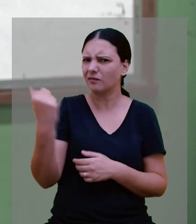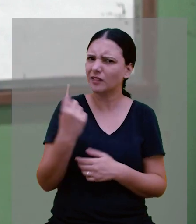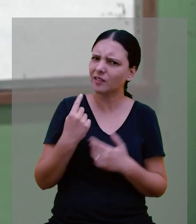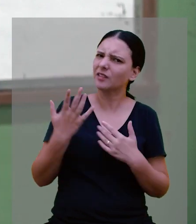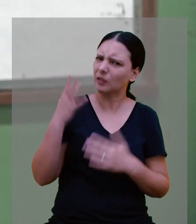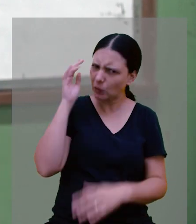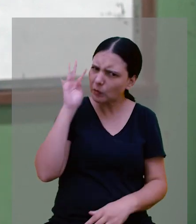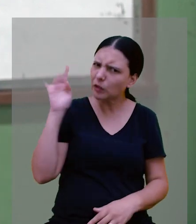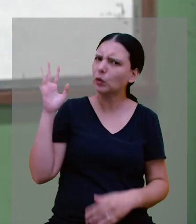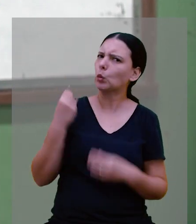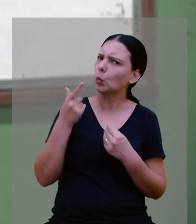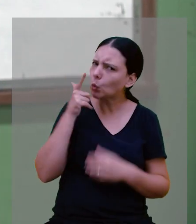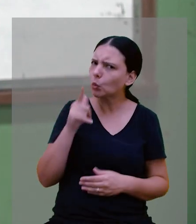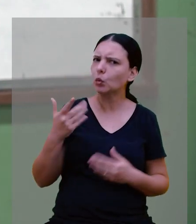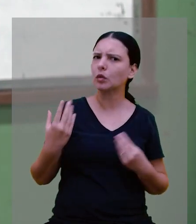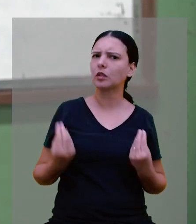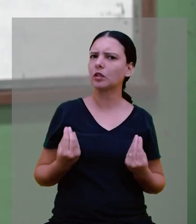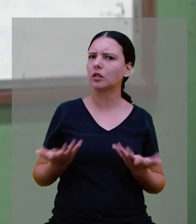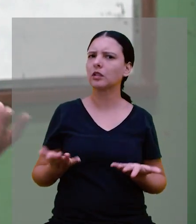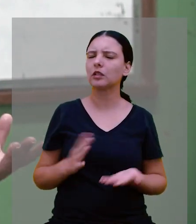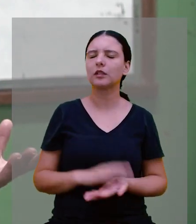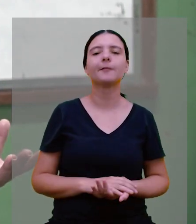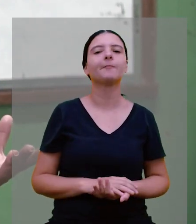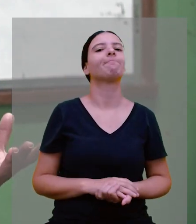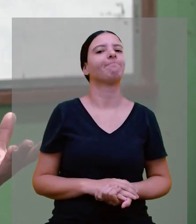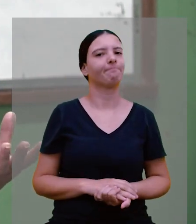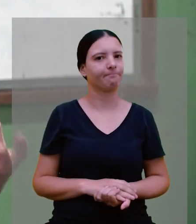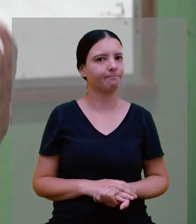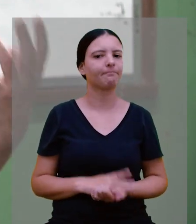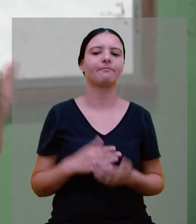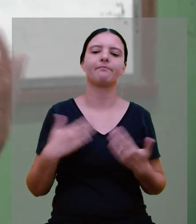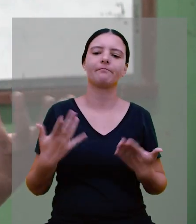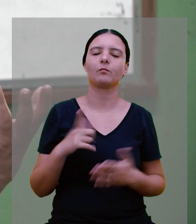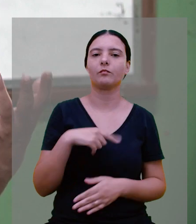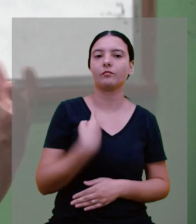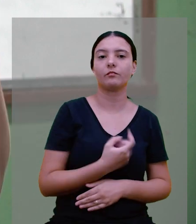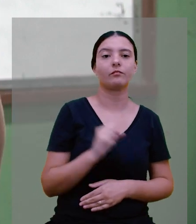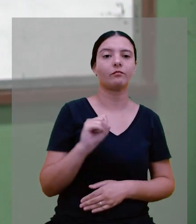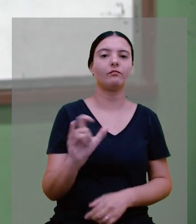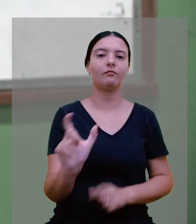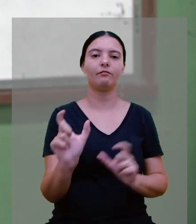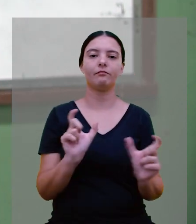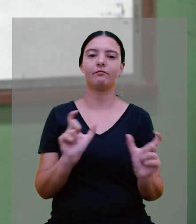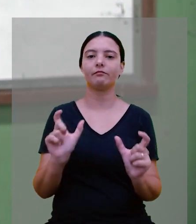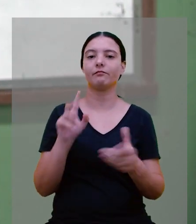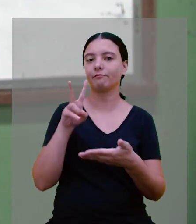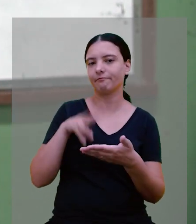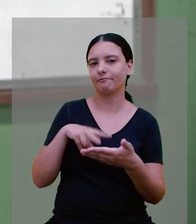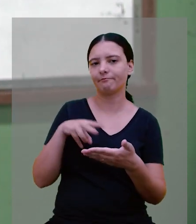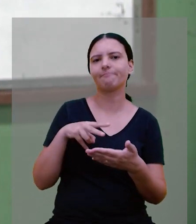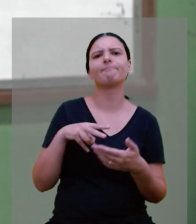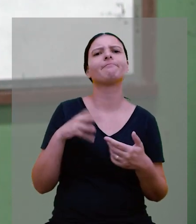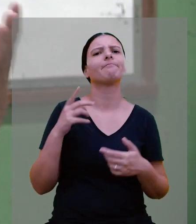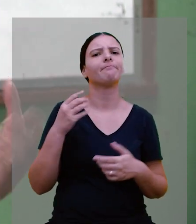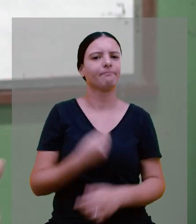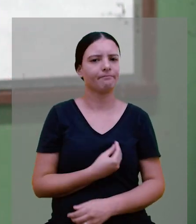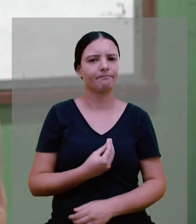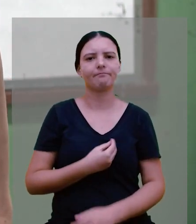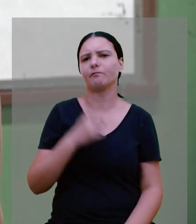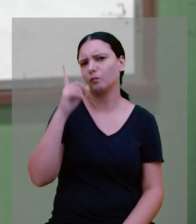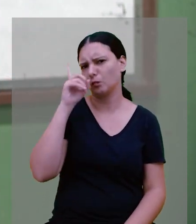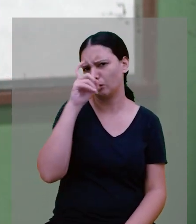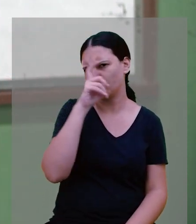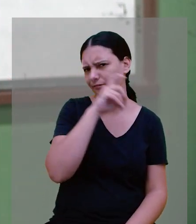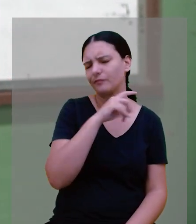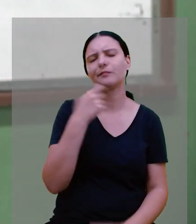isso? Né? Então, assim, a gente não pode negar que sem a palavra, sem ler, a nossa vida é muito difícil. Então tá, a gente precisa